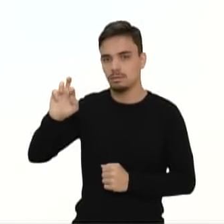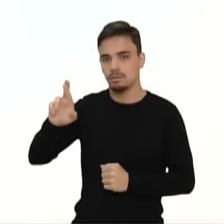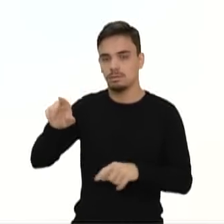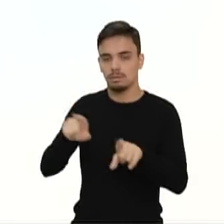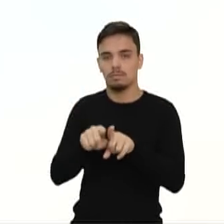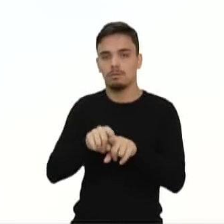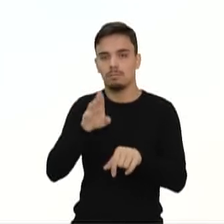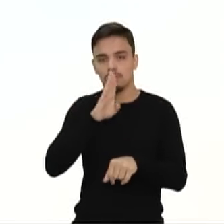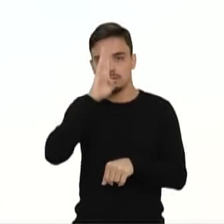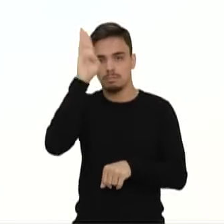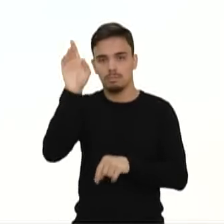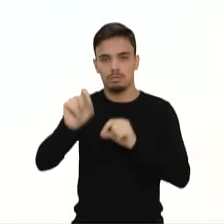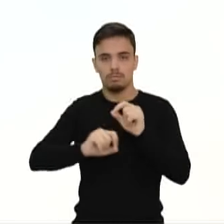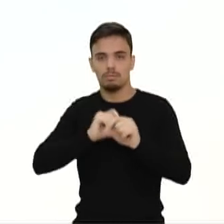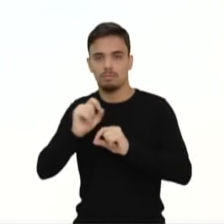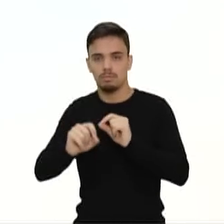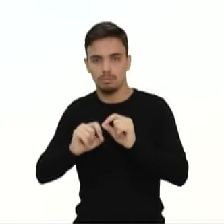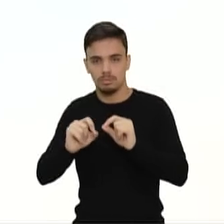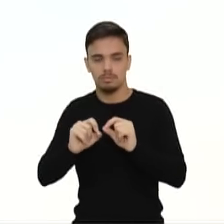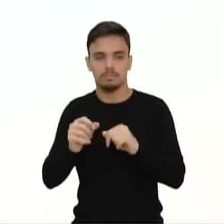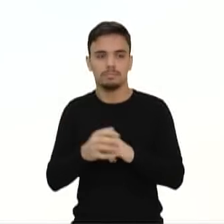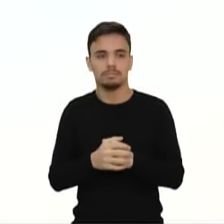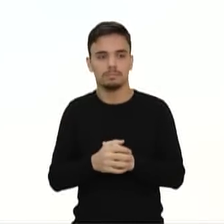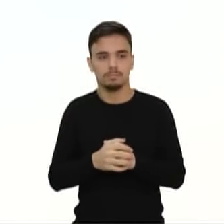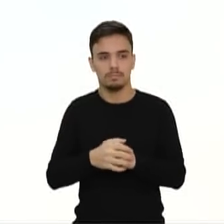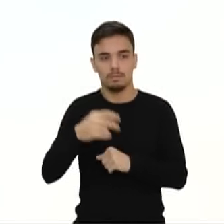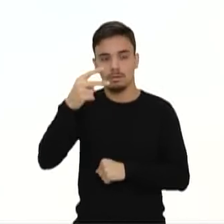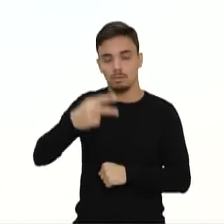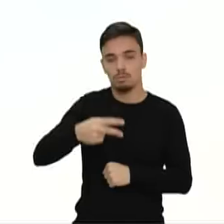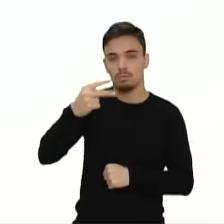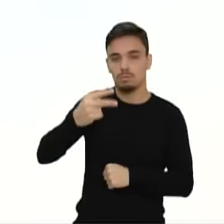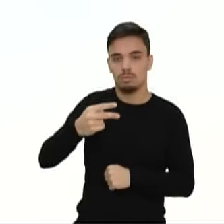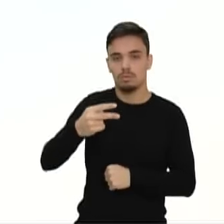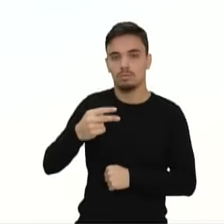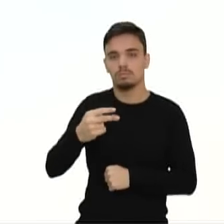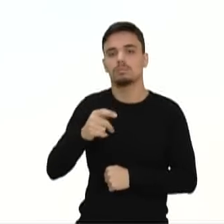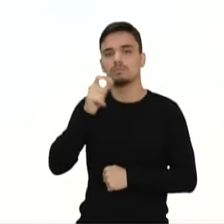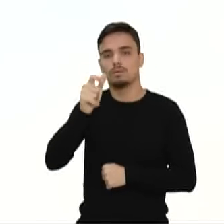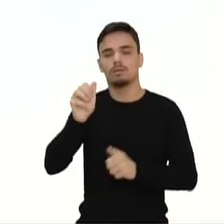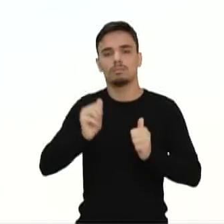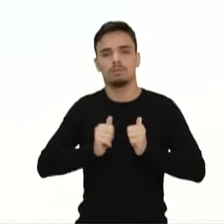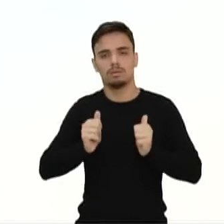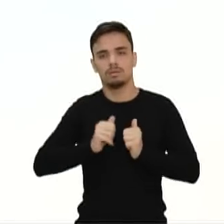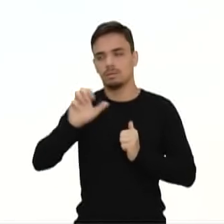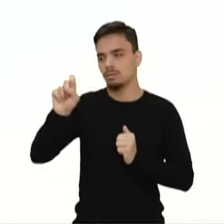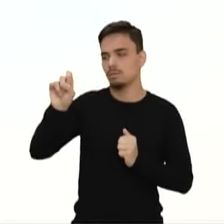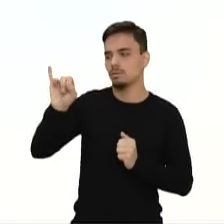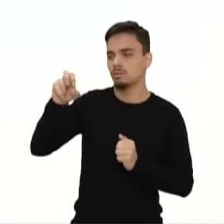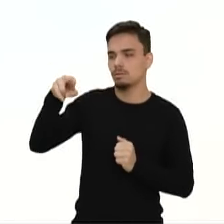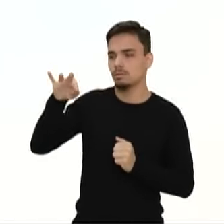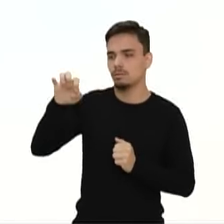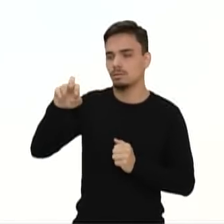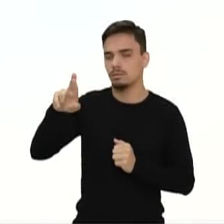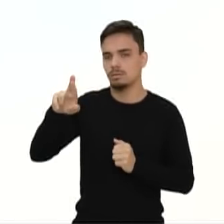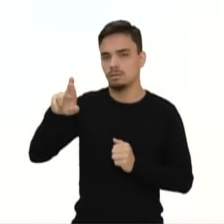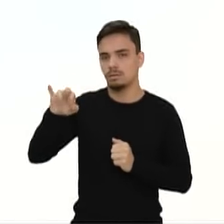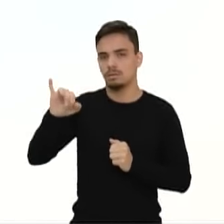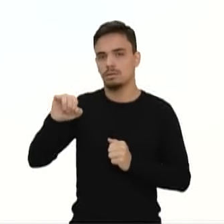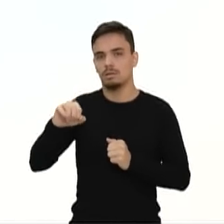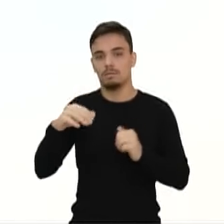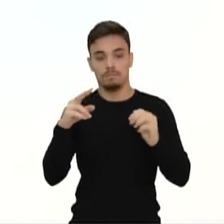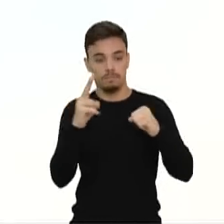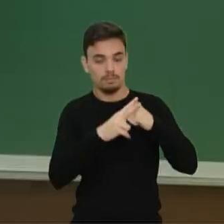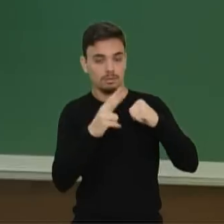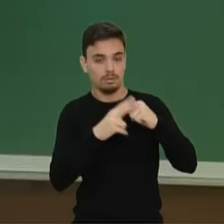particípio. 2. Voz passiva sintética. Verbo transitivo direto, mais o